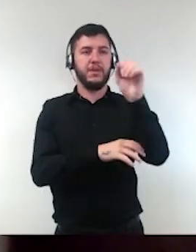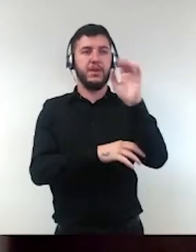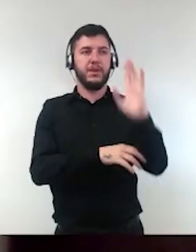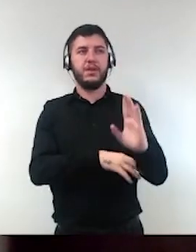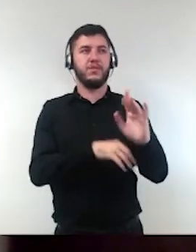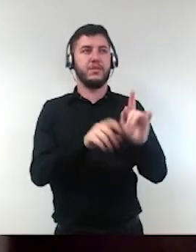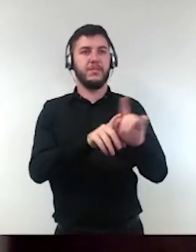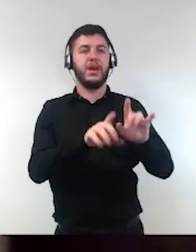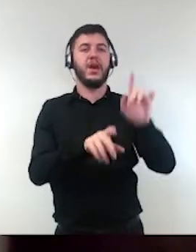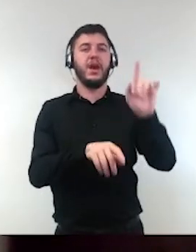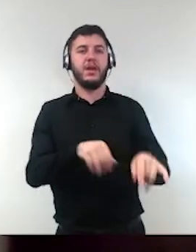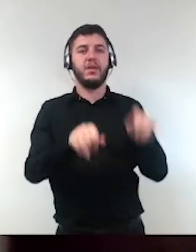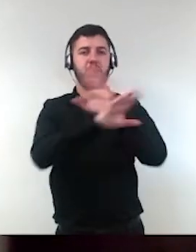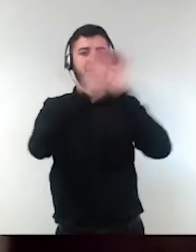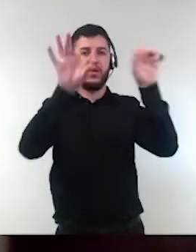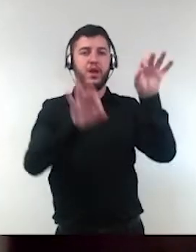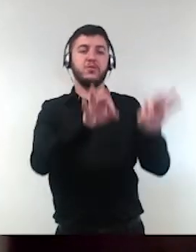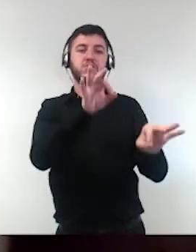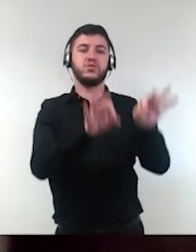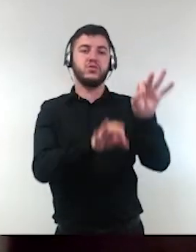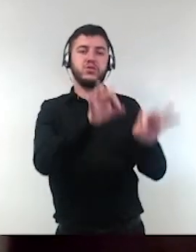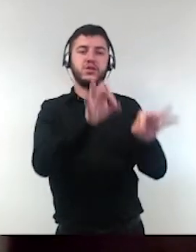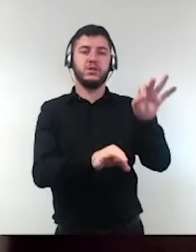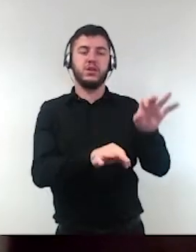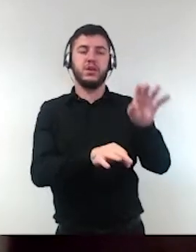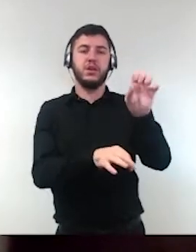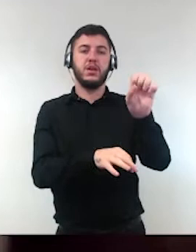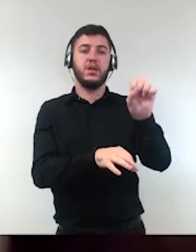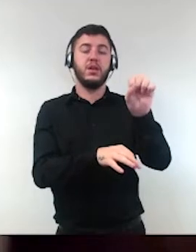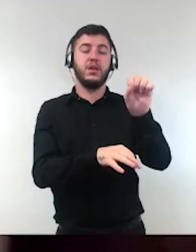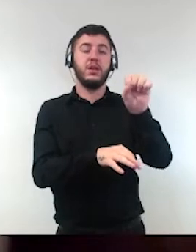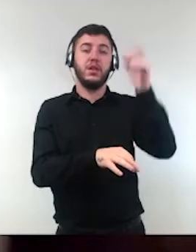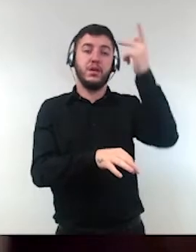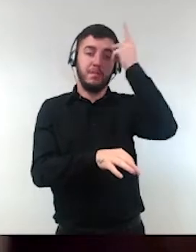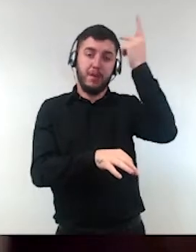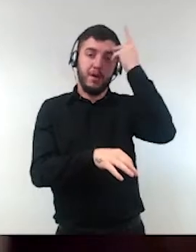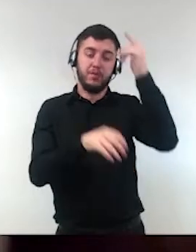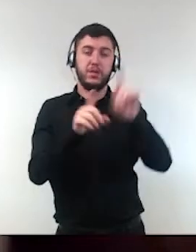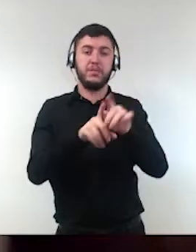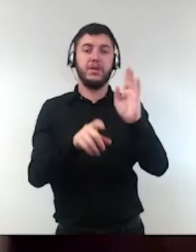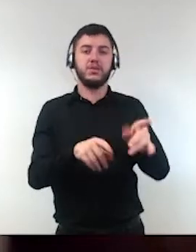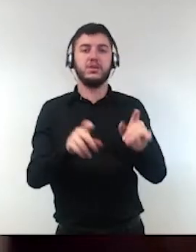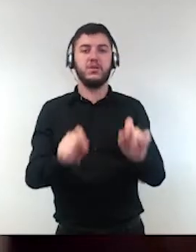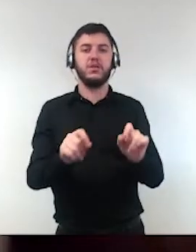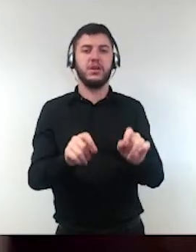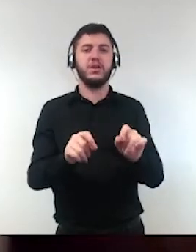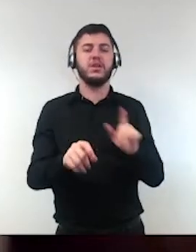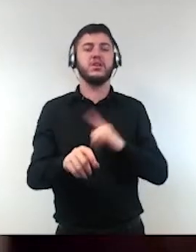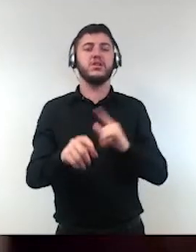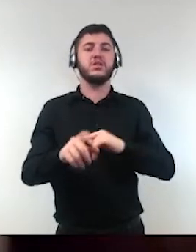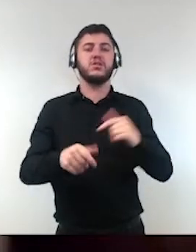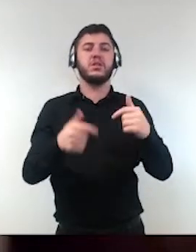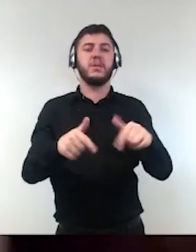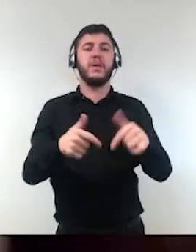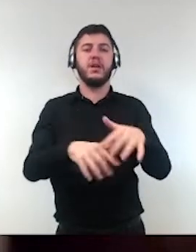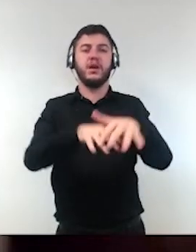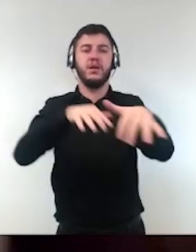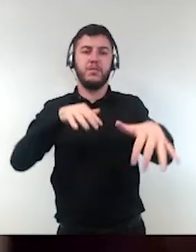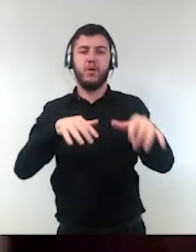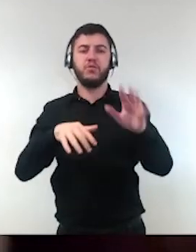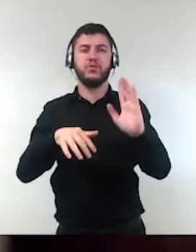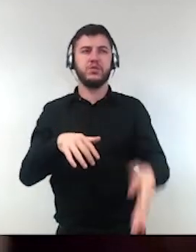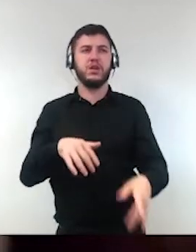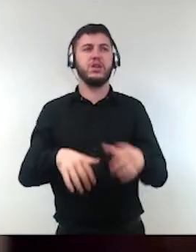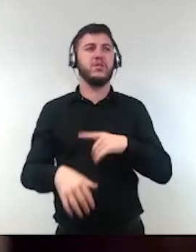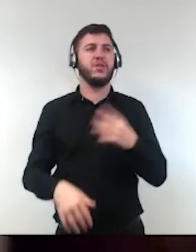Paulo, que de 5 mil acessos remotos passou na primeira semana para 23 mil acessos remotos e hoje